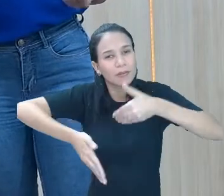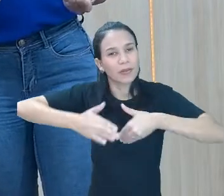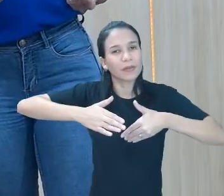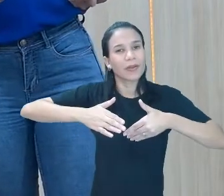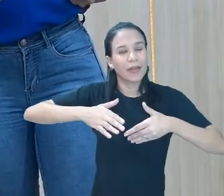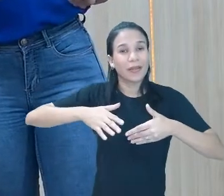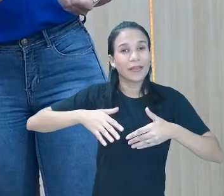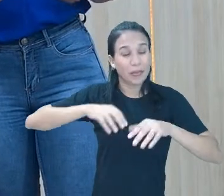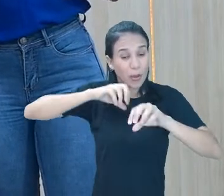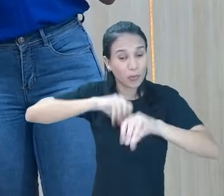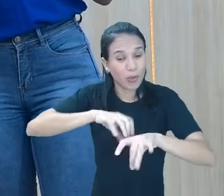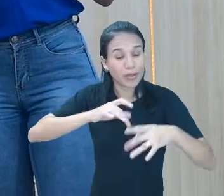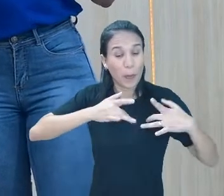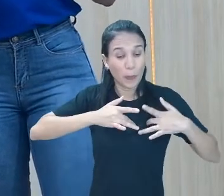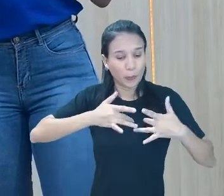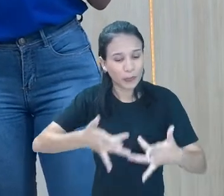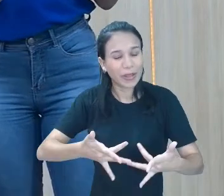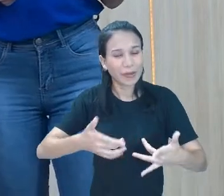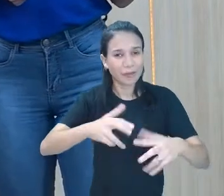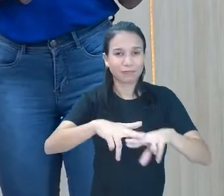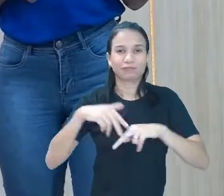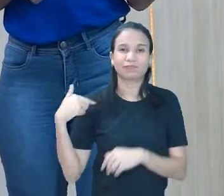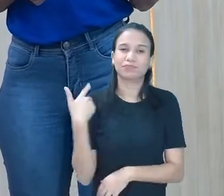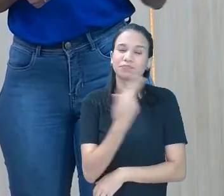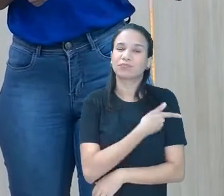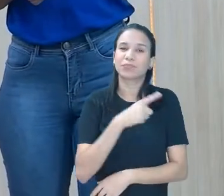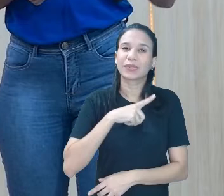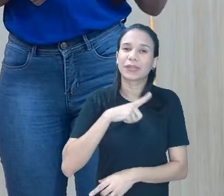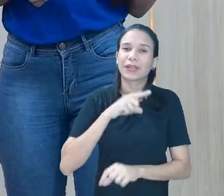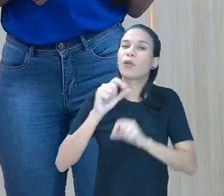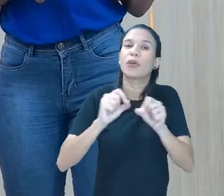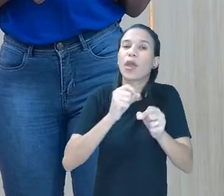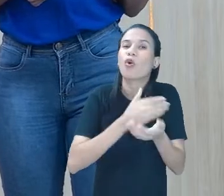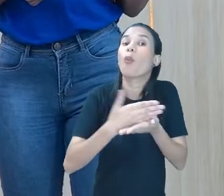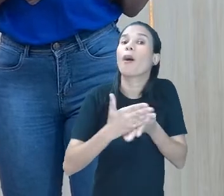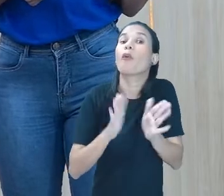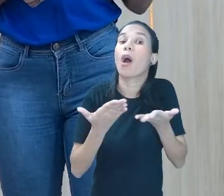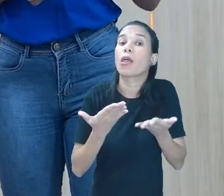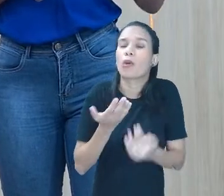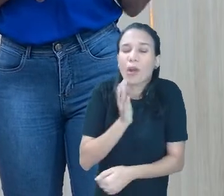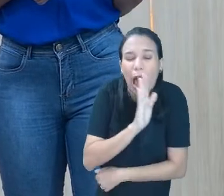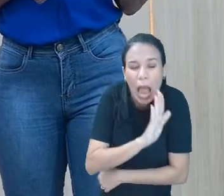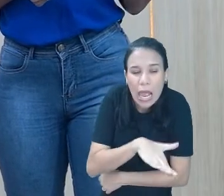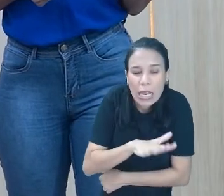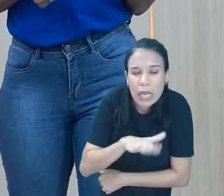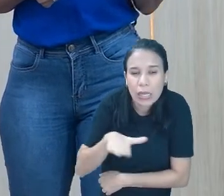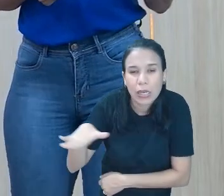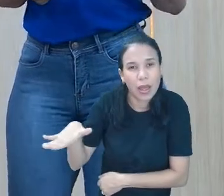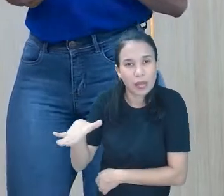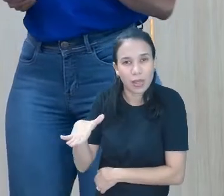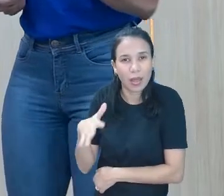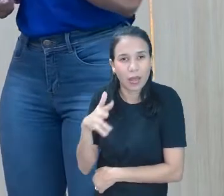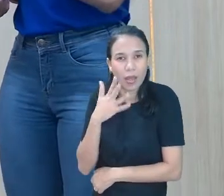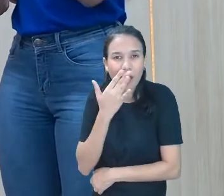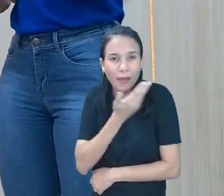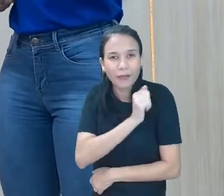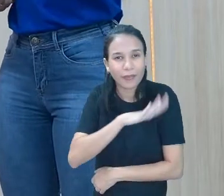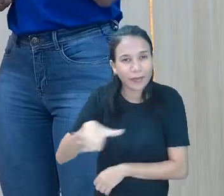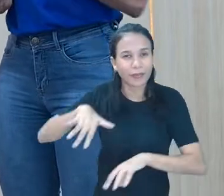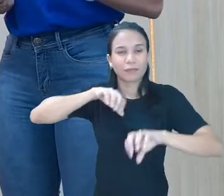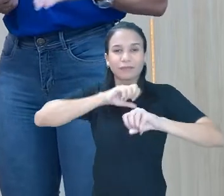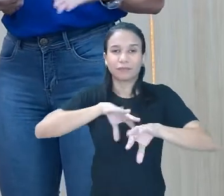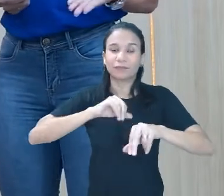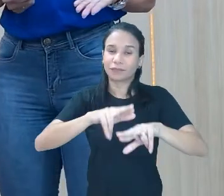educação solidária, né? Então a gente já começa fazendo esse trabalho lá na educação infantil, com os pequenininhos. Então,